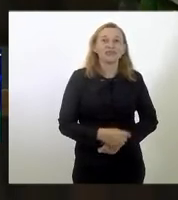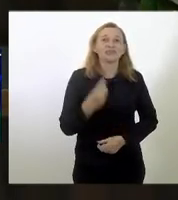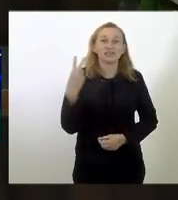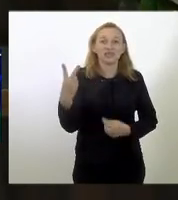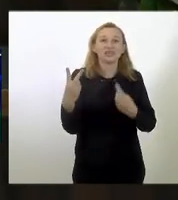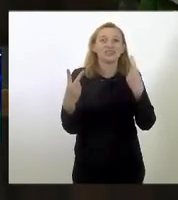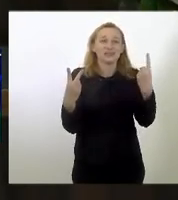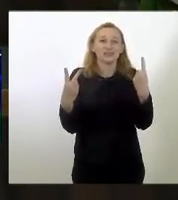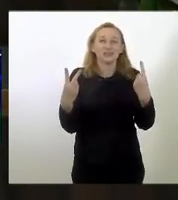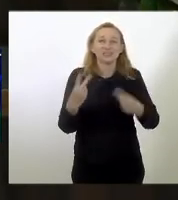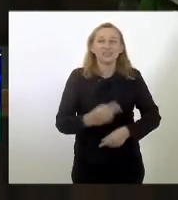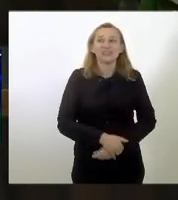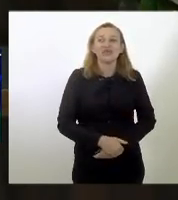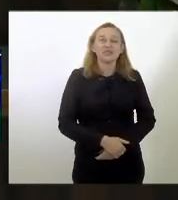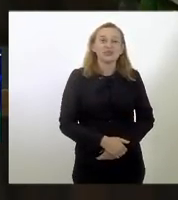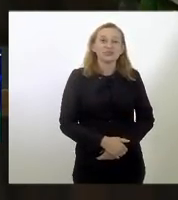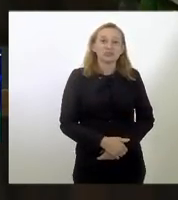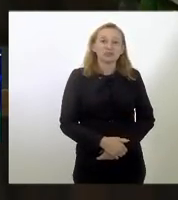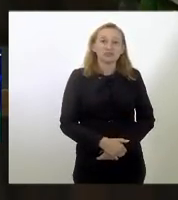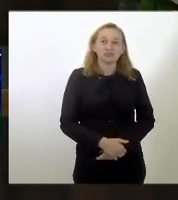2-1.